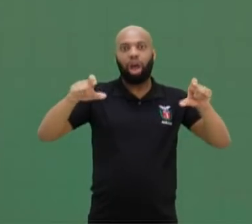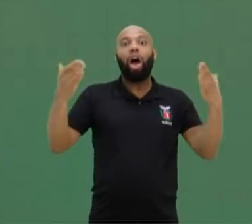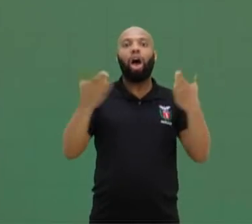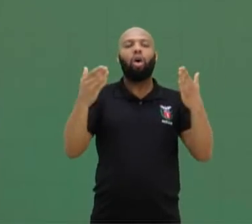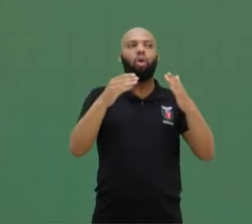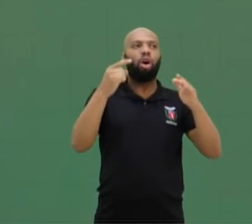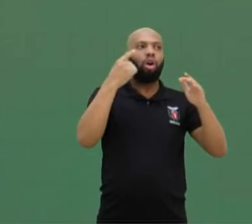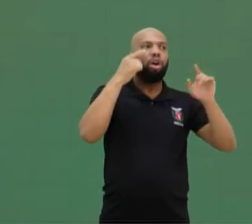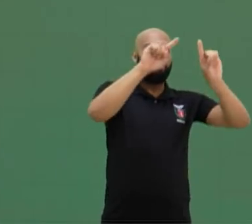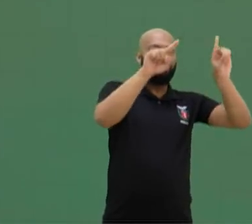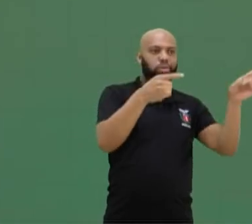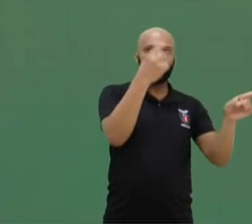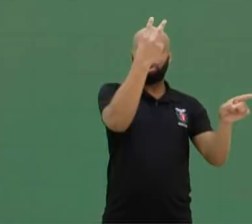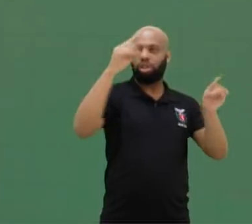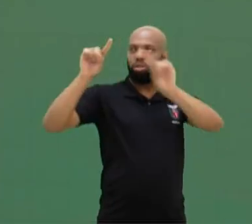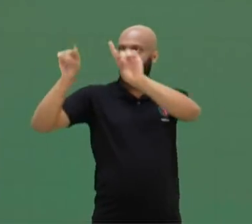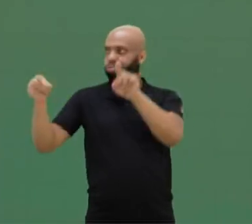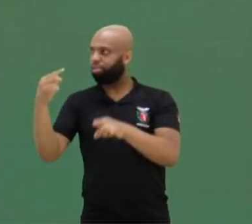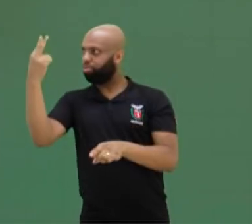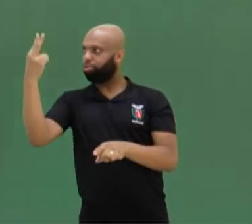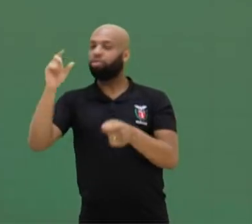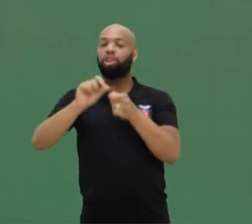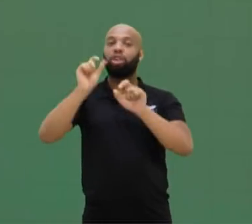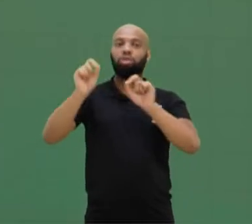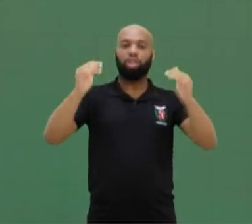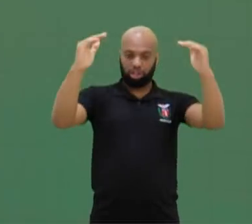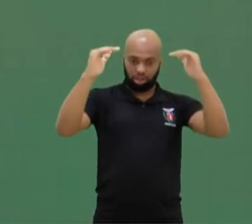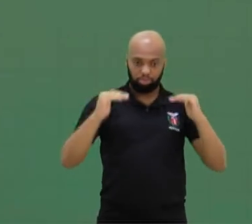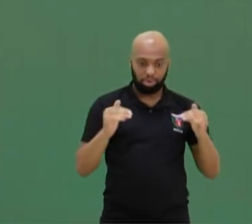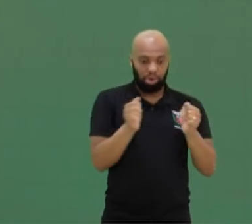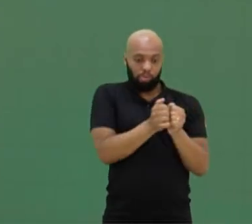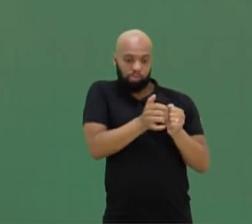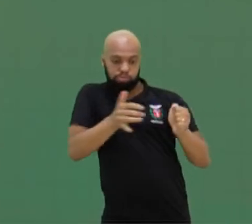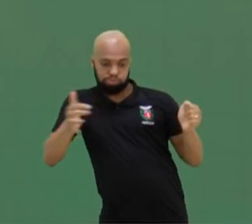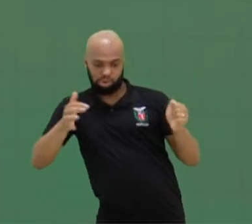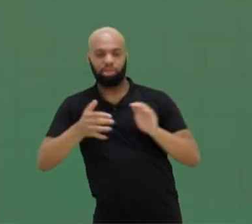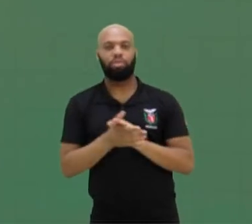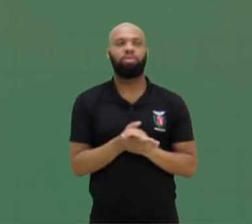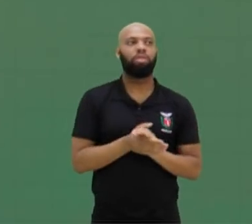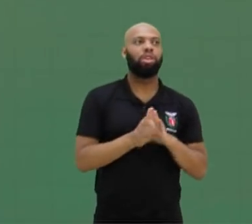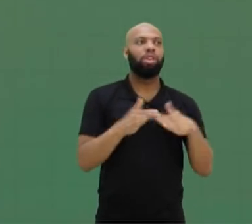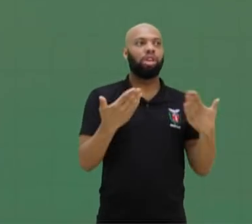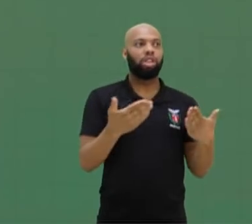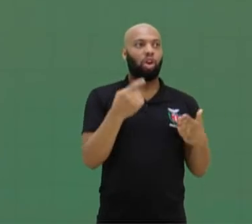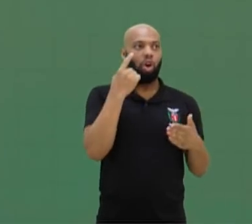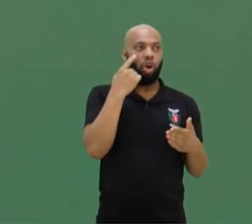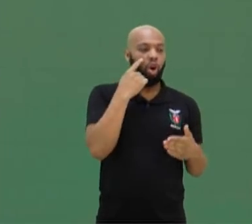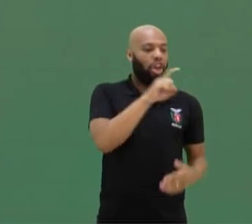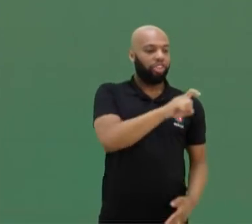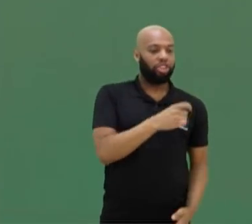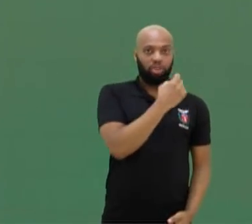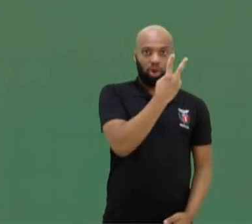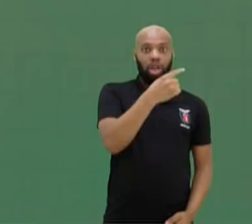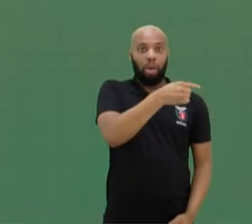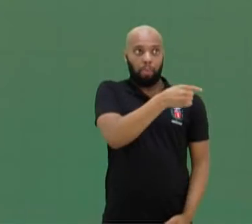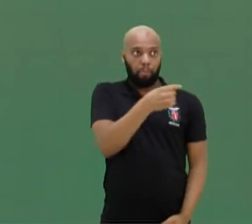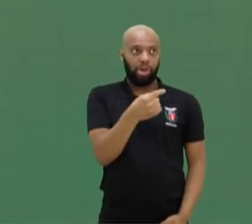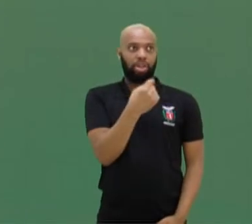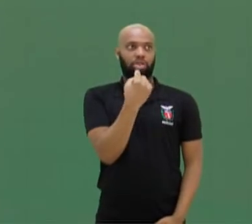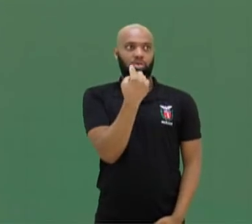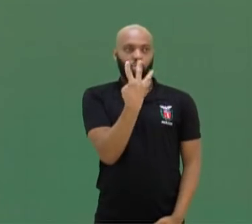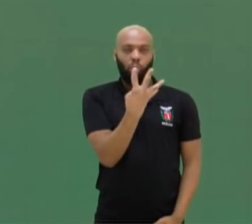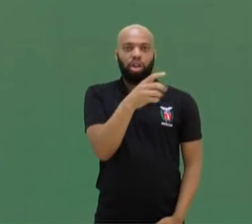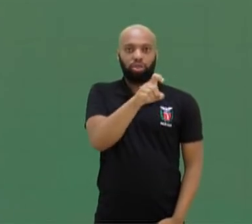quadrados. Um quadrado está aqui, outro aqui e outro aqui. Desenvolver. Quadrado do primeiro, menos 2 vezes o primeiro